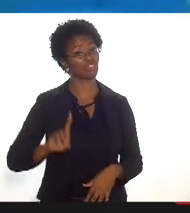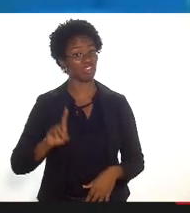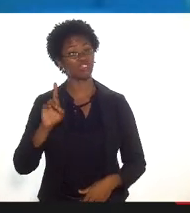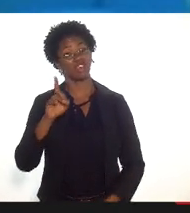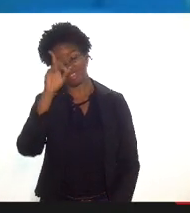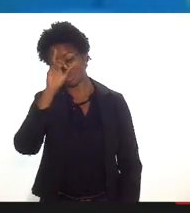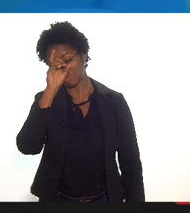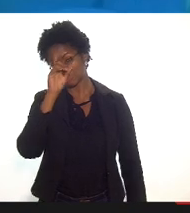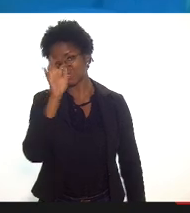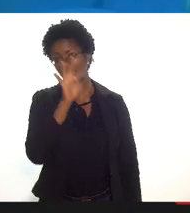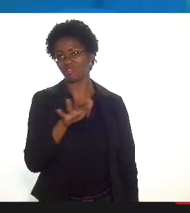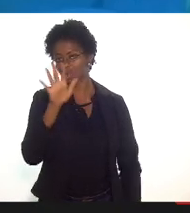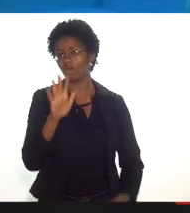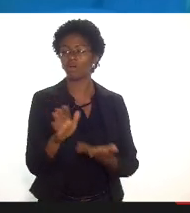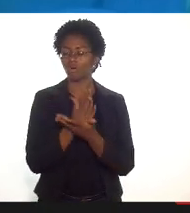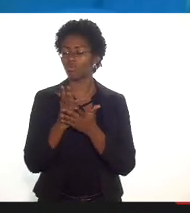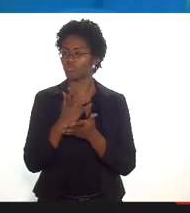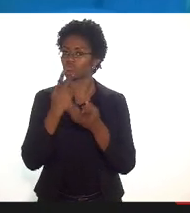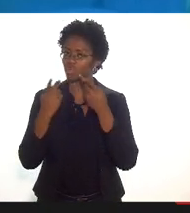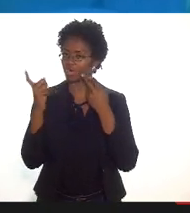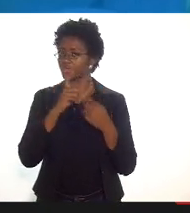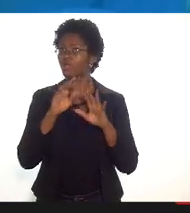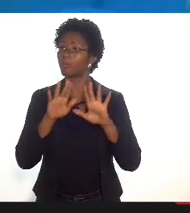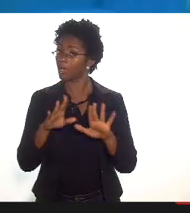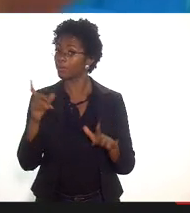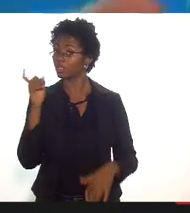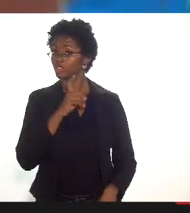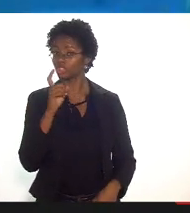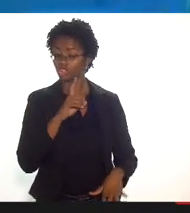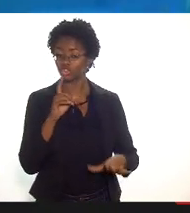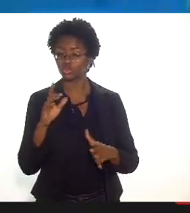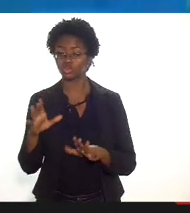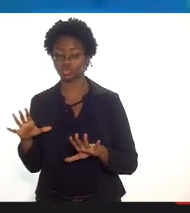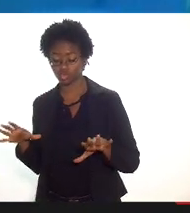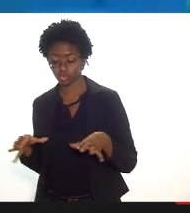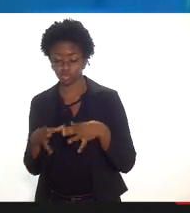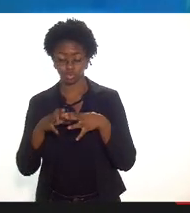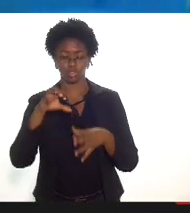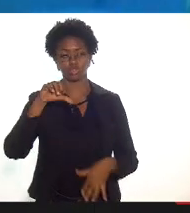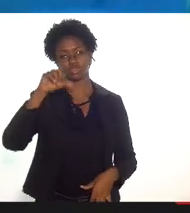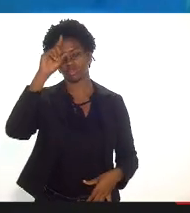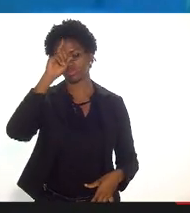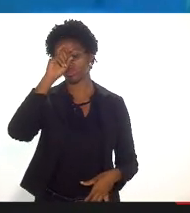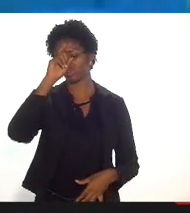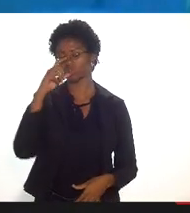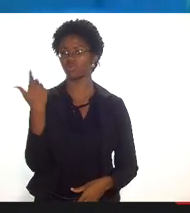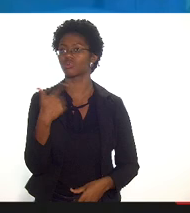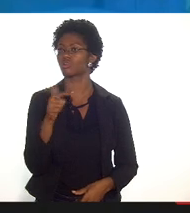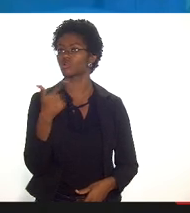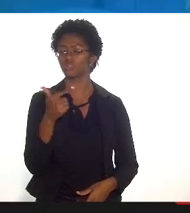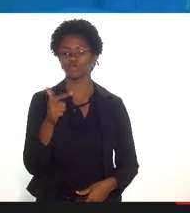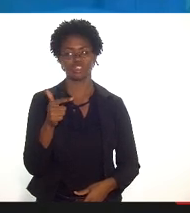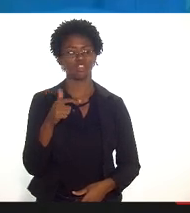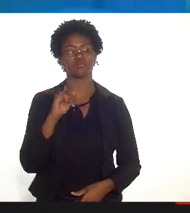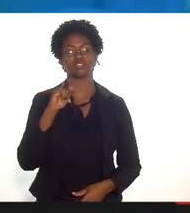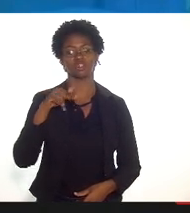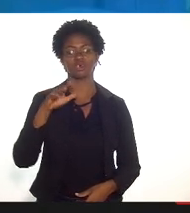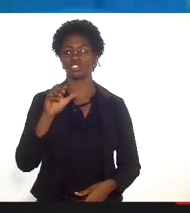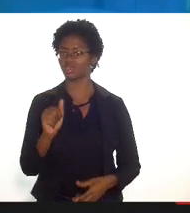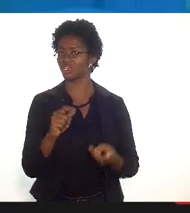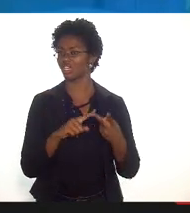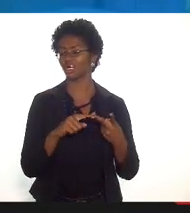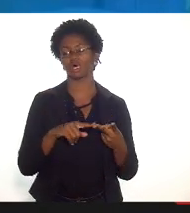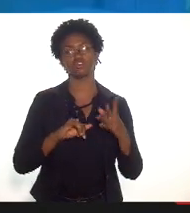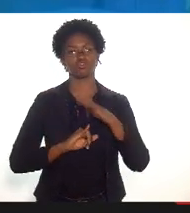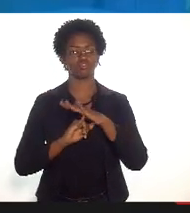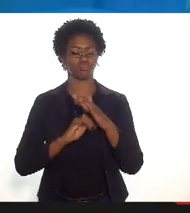estão mentindo em alguns leitos, mas mesmo mentindo, juntando 9 hospitais, eu não peguei nem INTO, nem INCA, nem Instituto de Cardiologia,